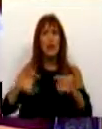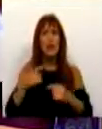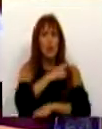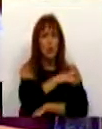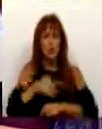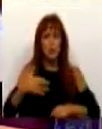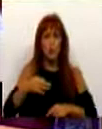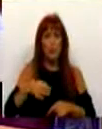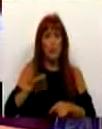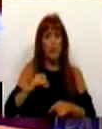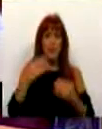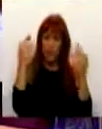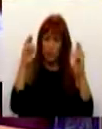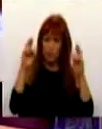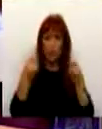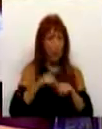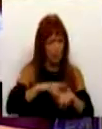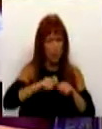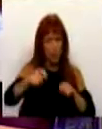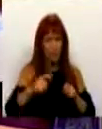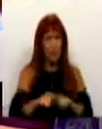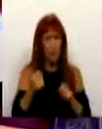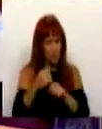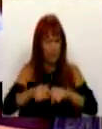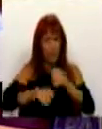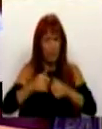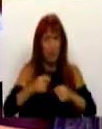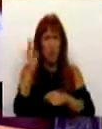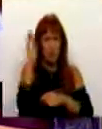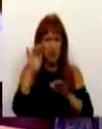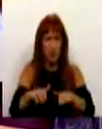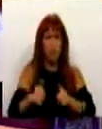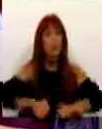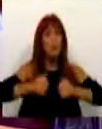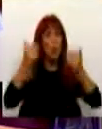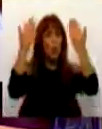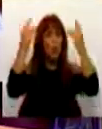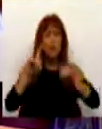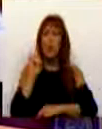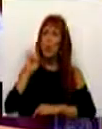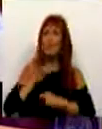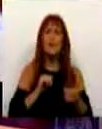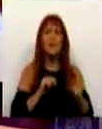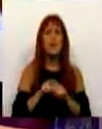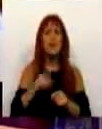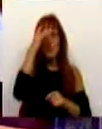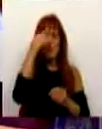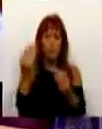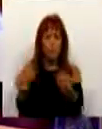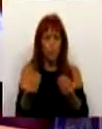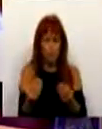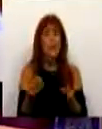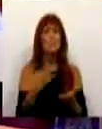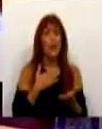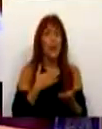do Partido Socialista, desejar-vos um bom mandato, um bom exercício, um bom congresso e saudar-vos pela qualidade do parecer que aqui nos foi